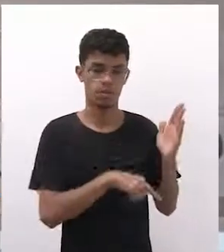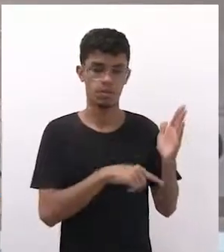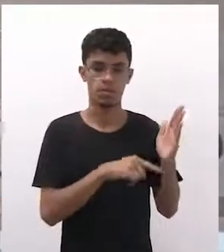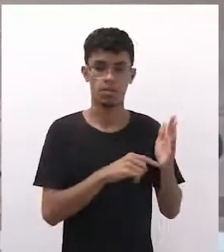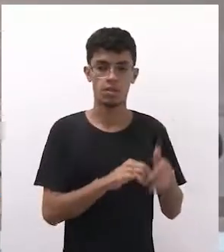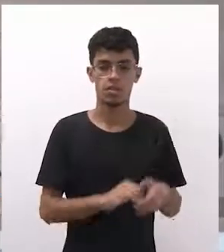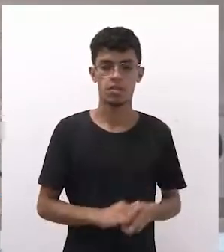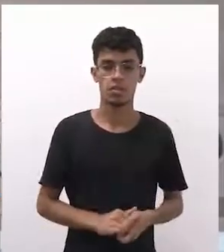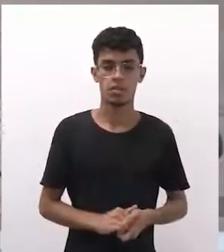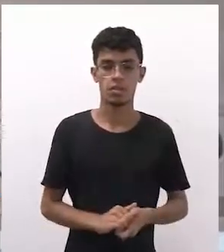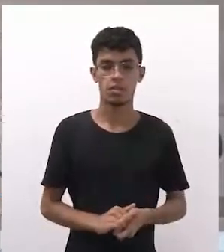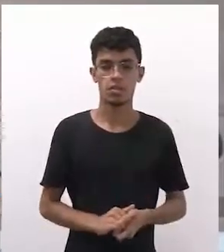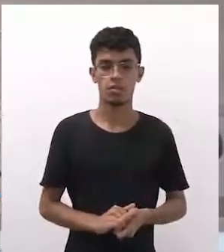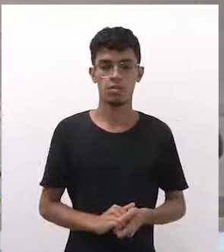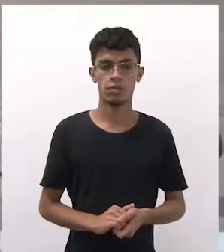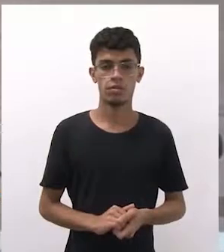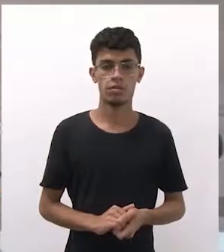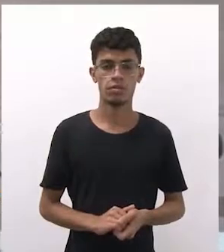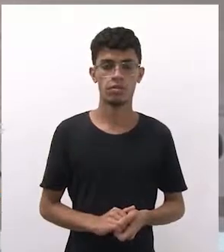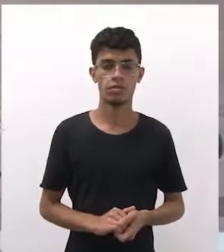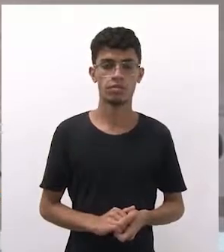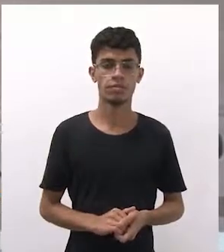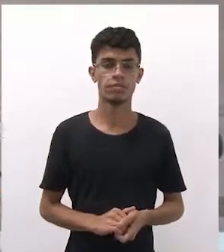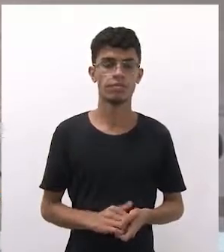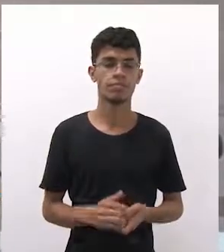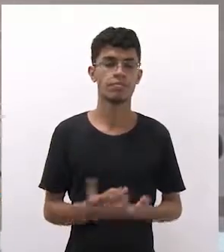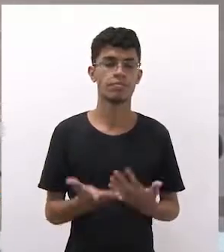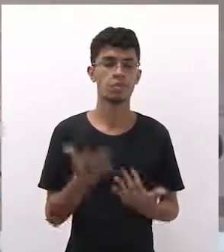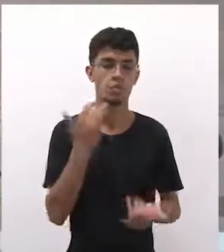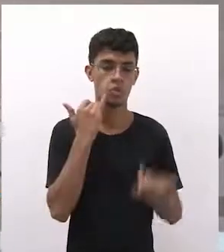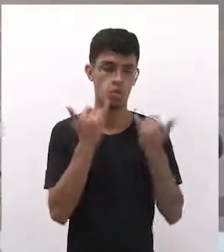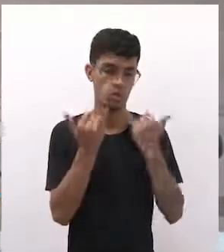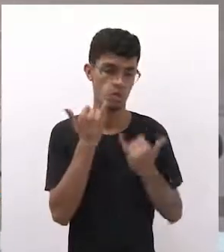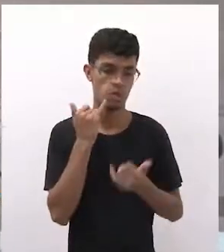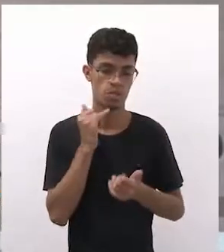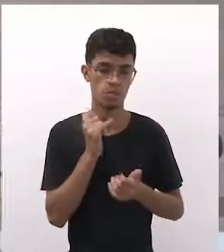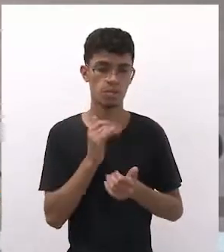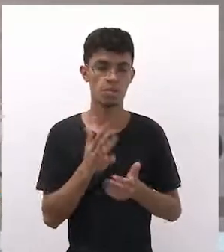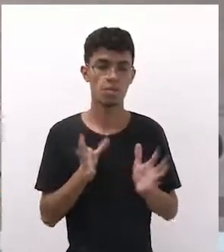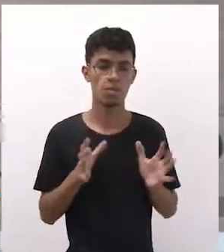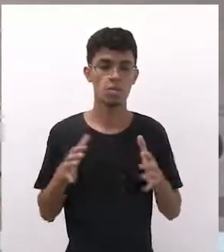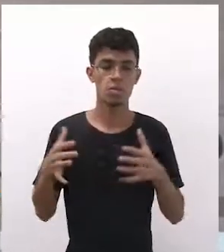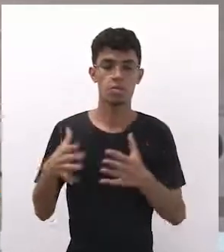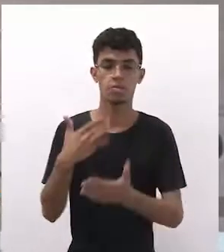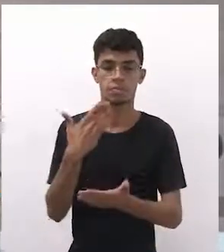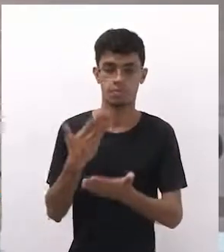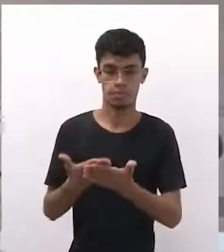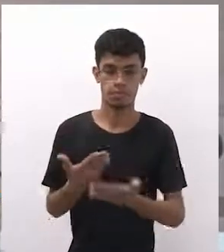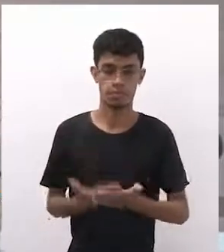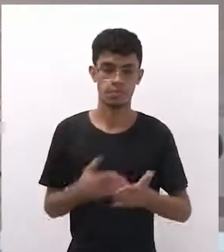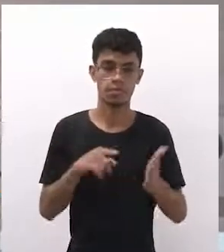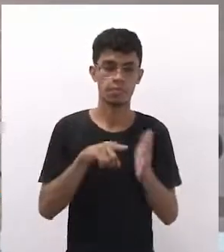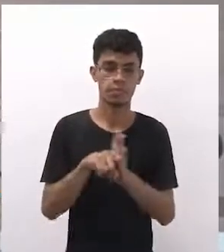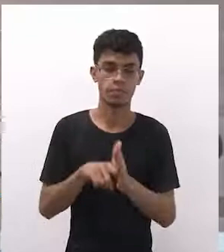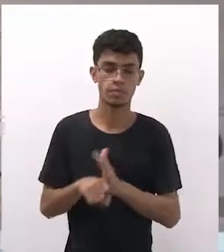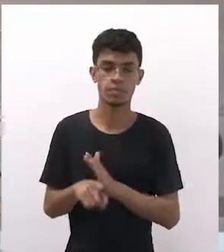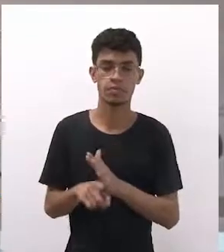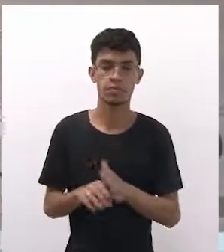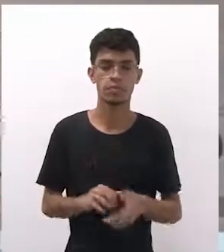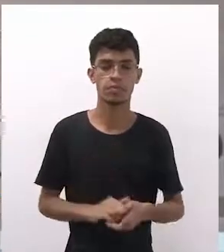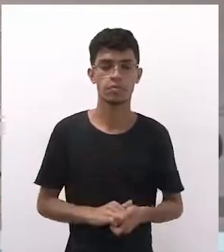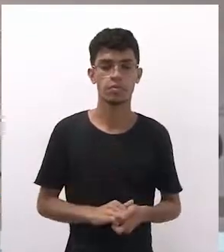riscos ocupacionais, aquilo não são dados aleatórios, aquilo são frutos de estudo, de dados